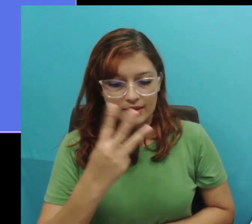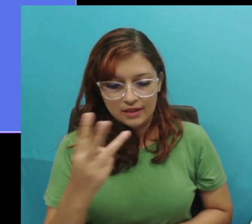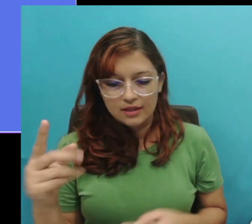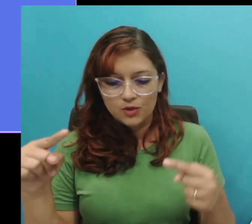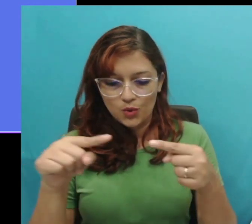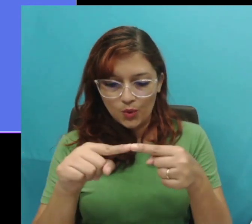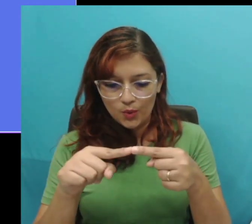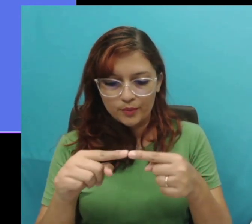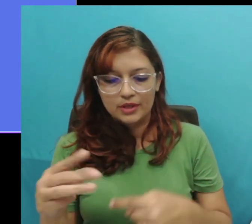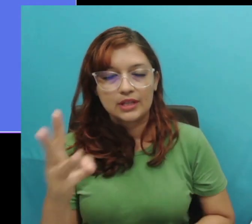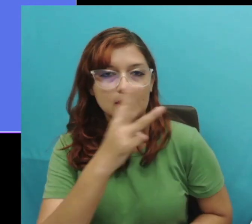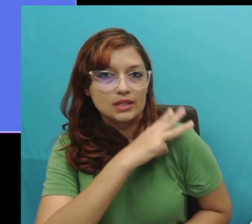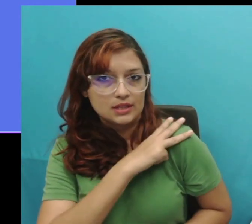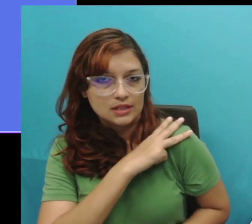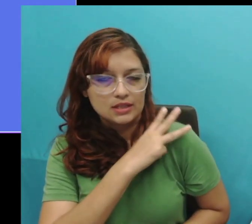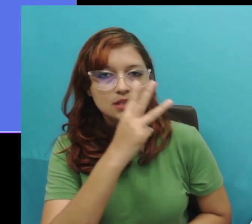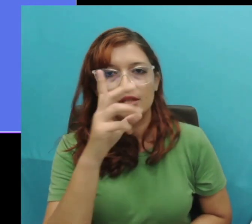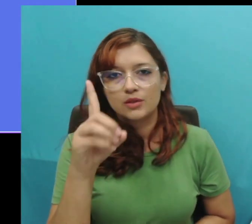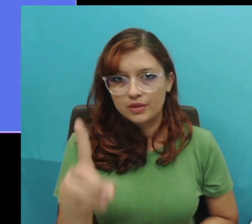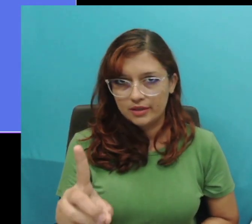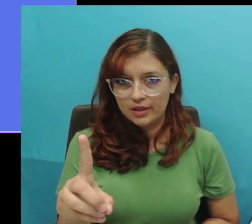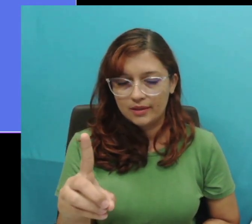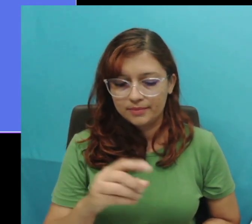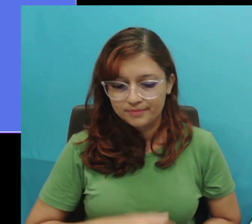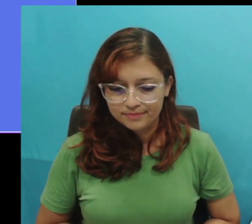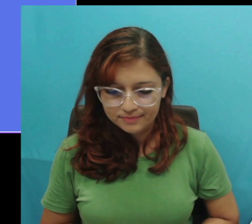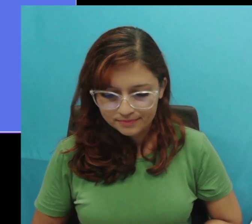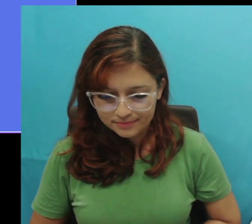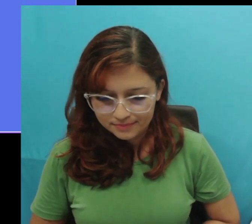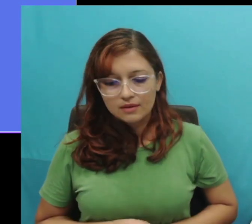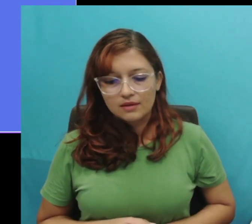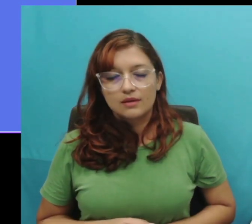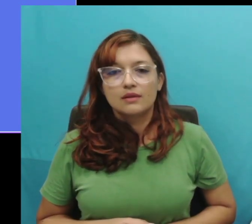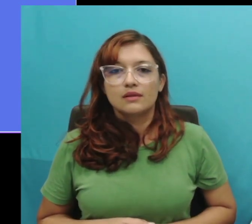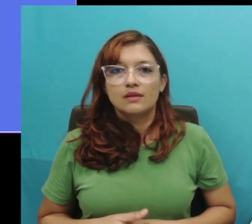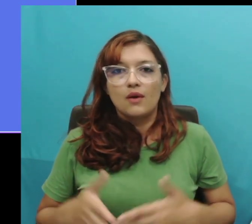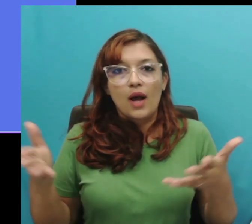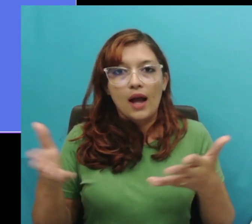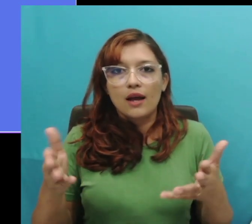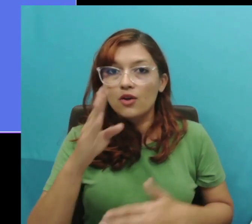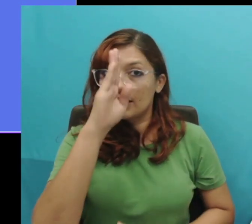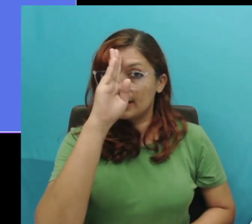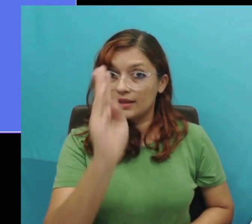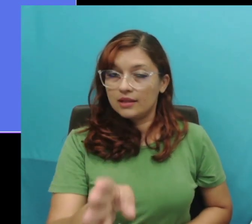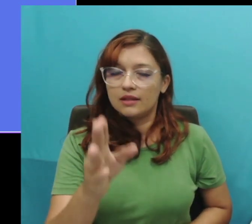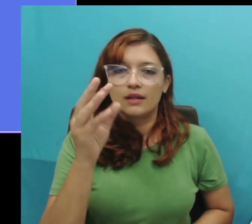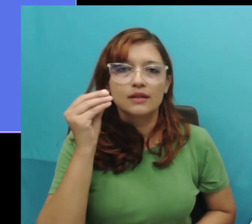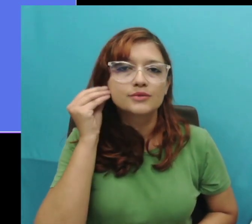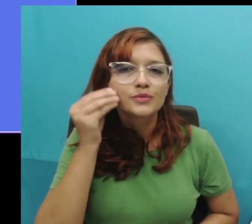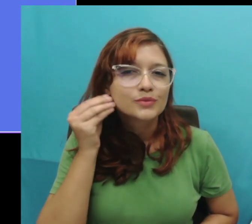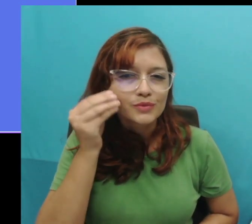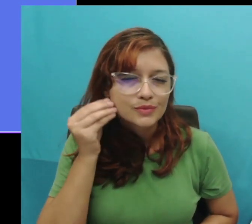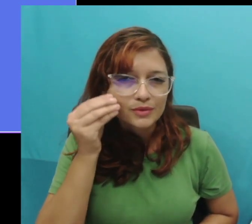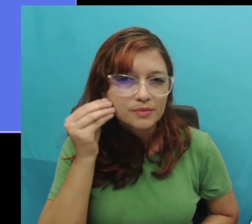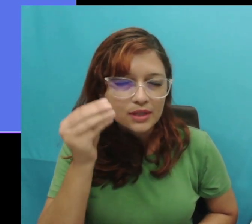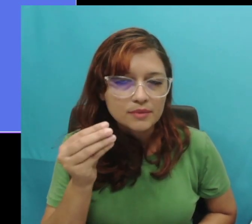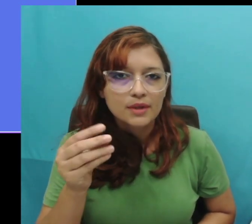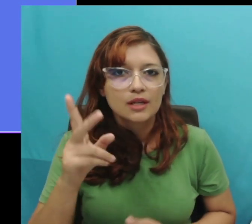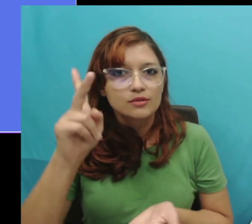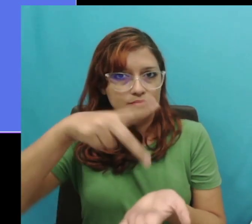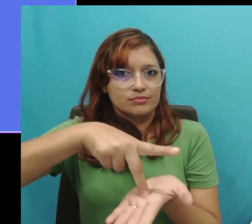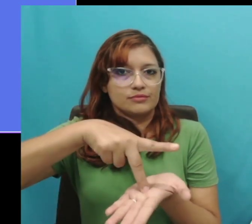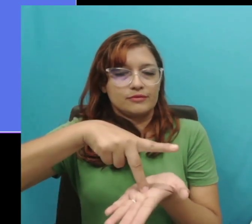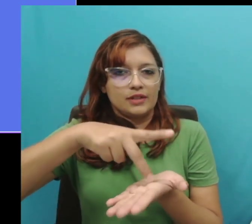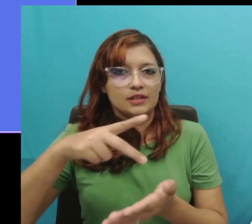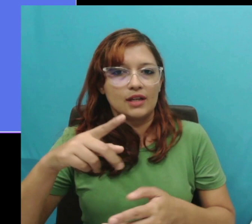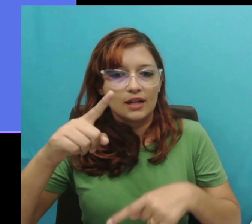A terceira estratégia foi aplicada na turma do terceiro ano D, que consistia